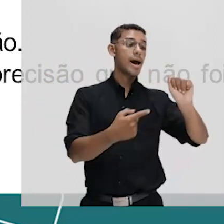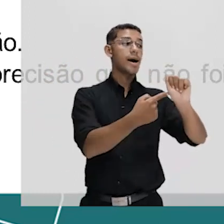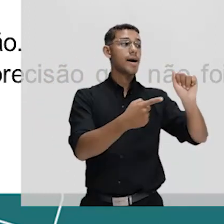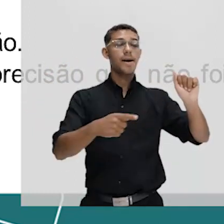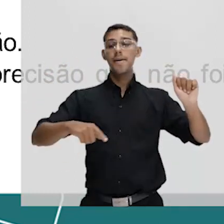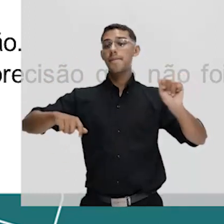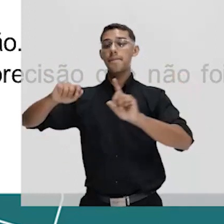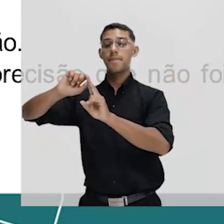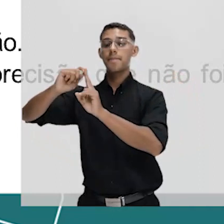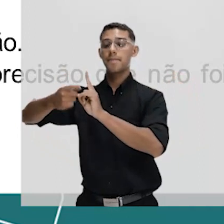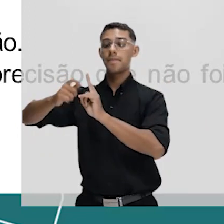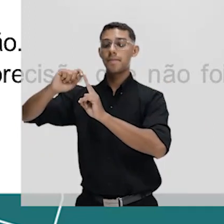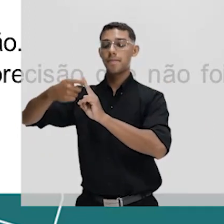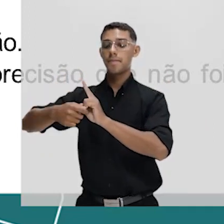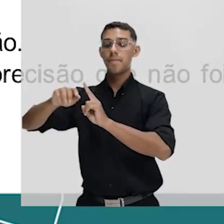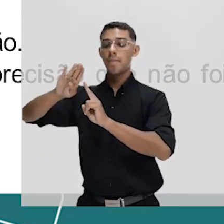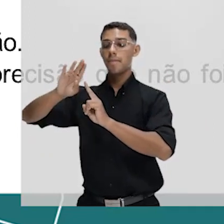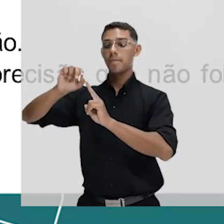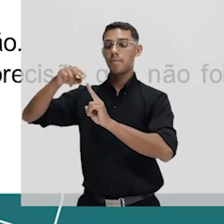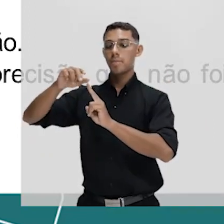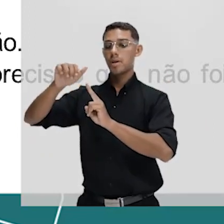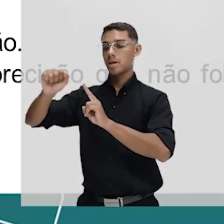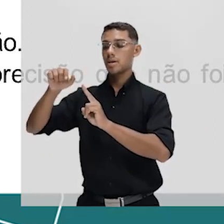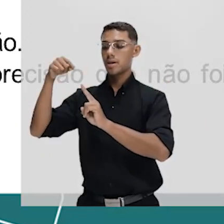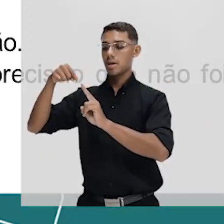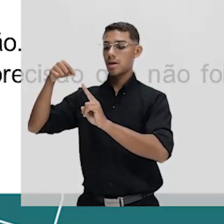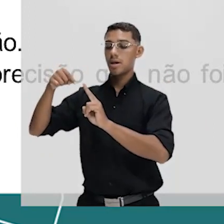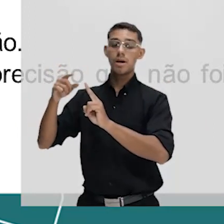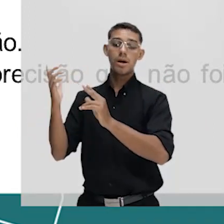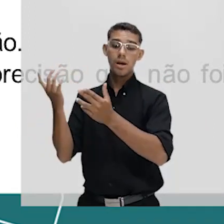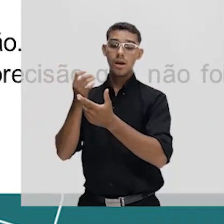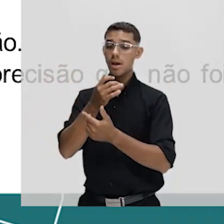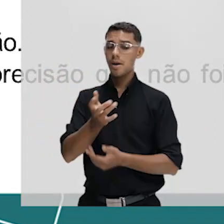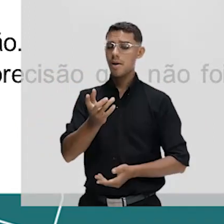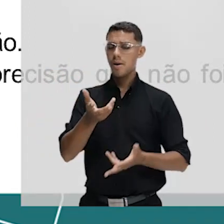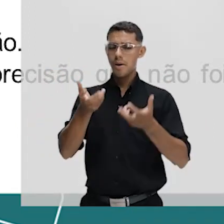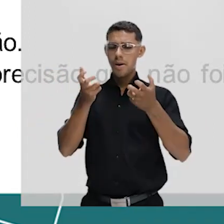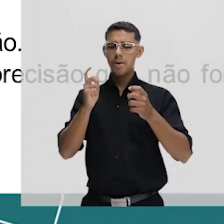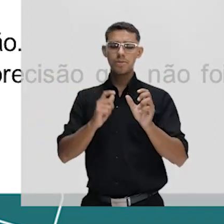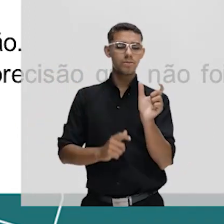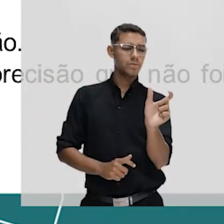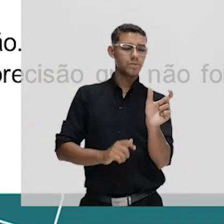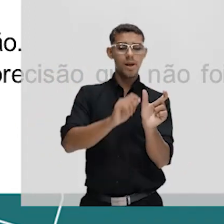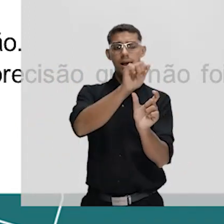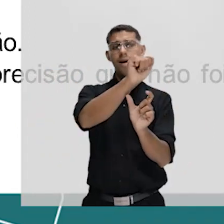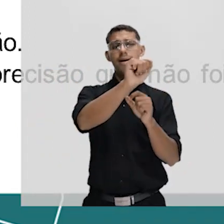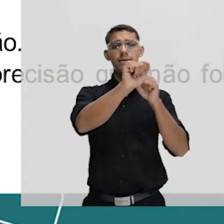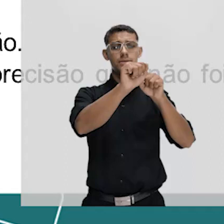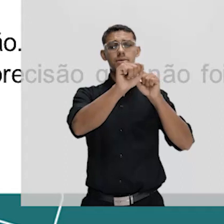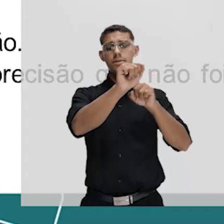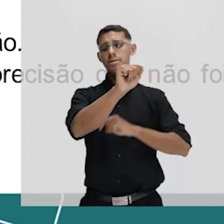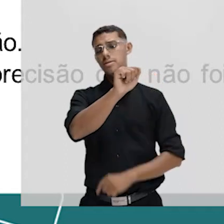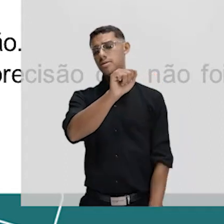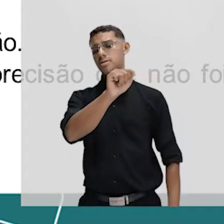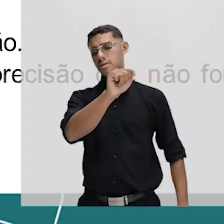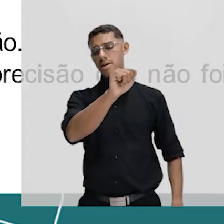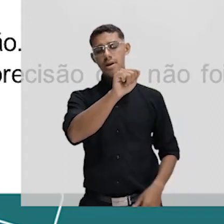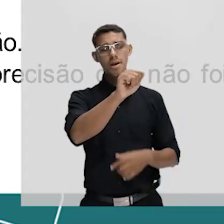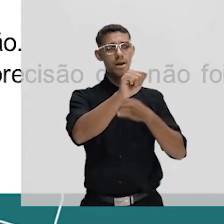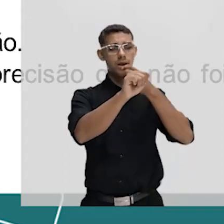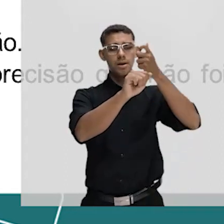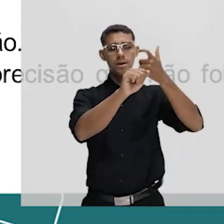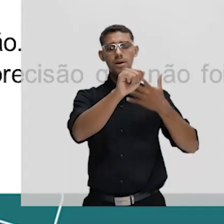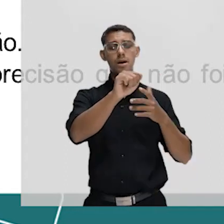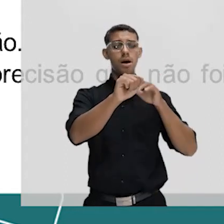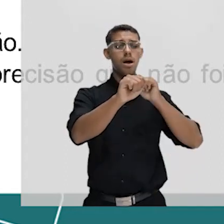mais específica, né? Perceba que no exemplo 1, o artigo definido especifica que Maria Júlia comprou